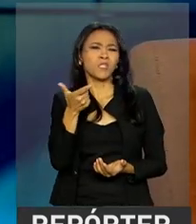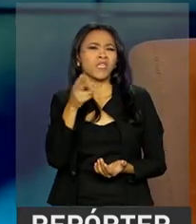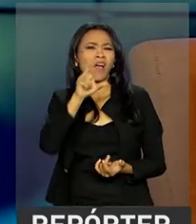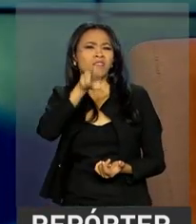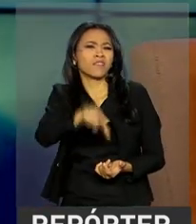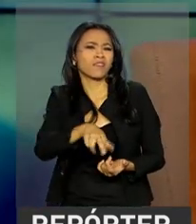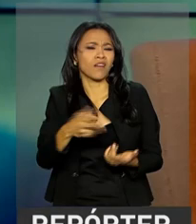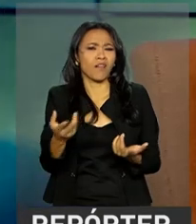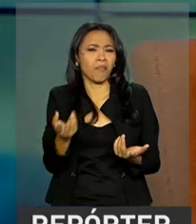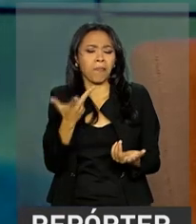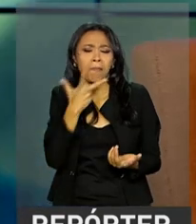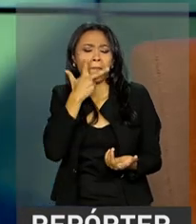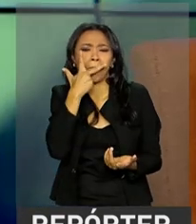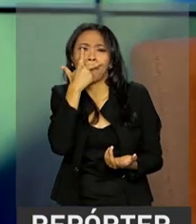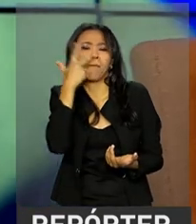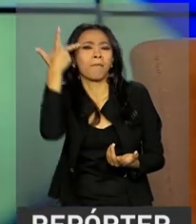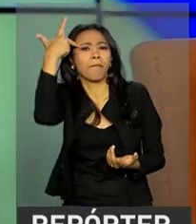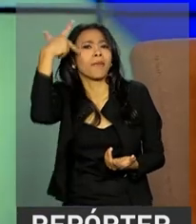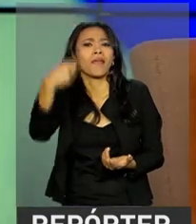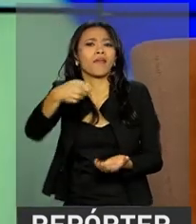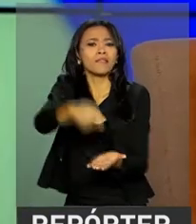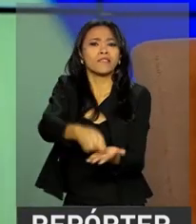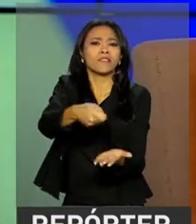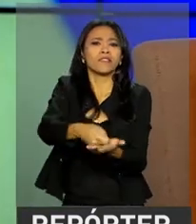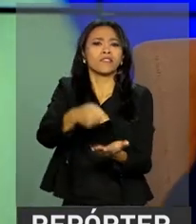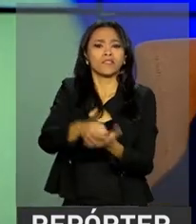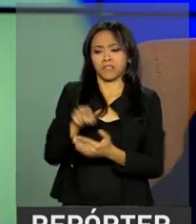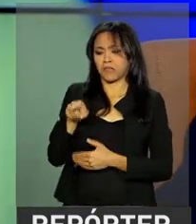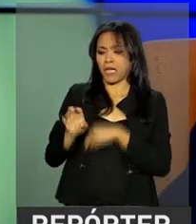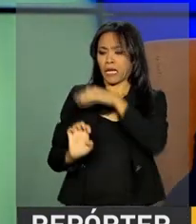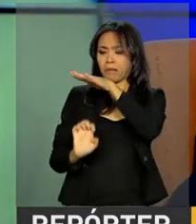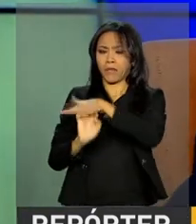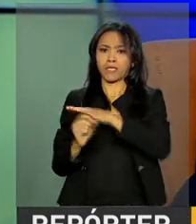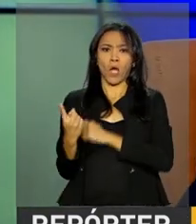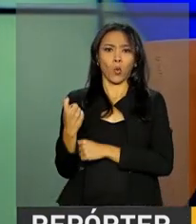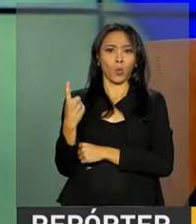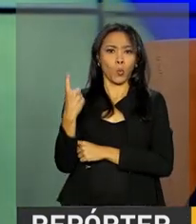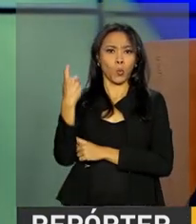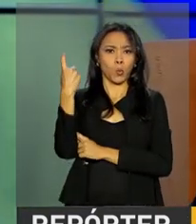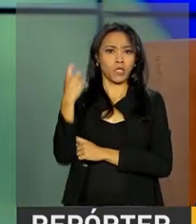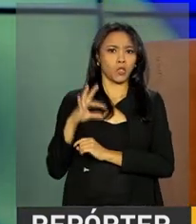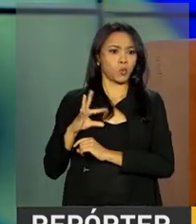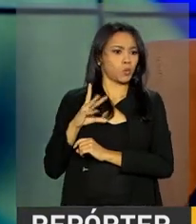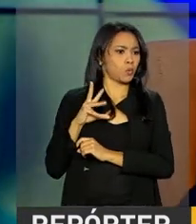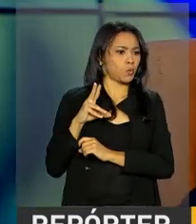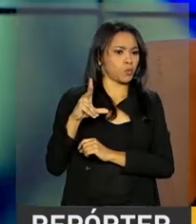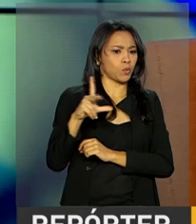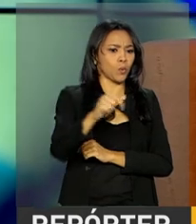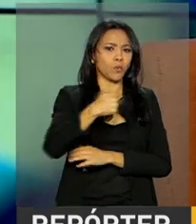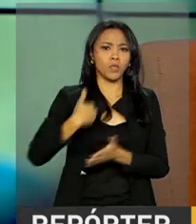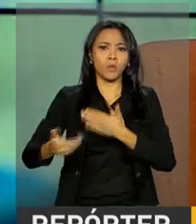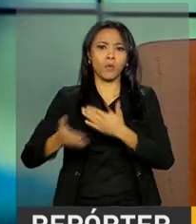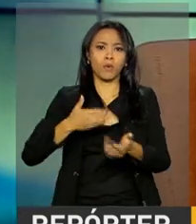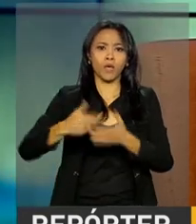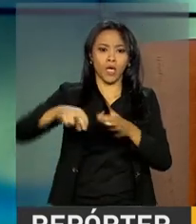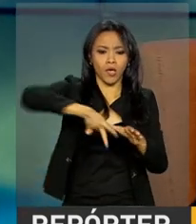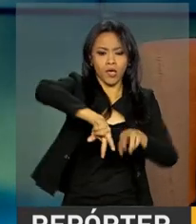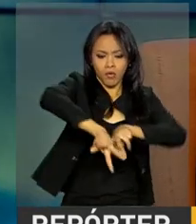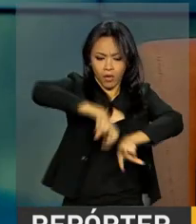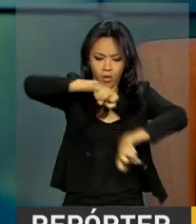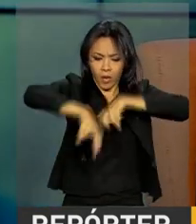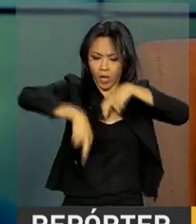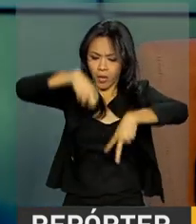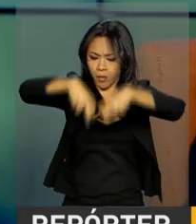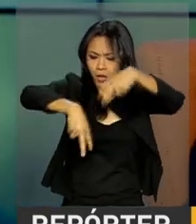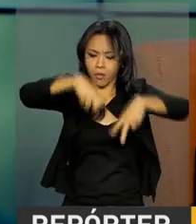para fazer essa exigência à Petrobras, ou seja, ela participar de todo e qualquer empreendimento referente